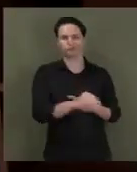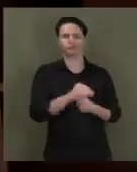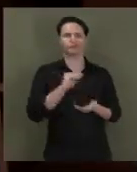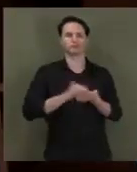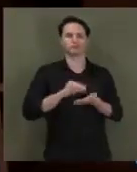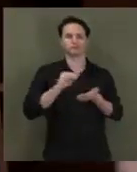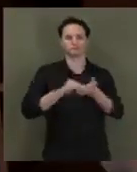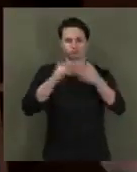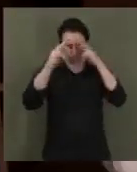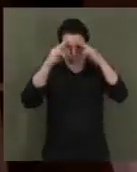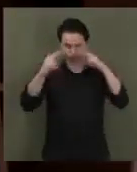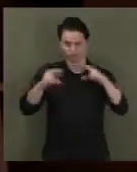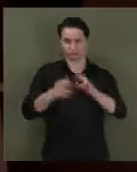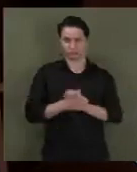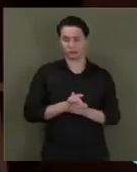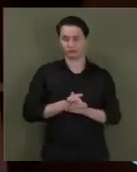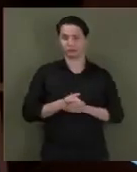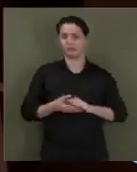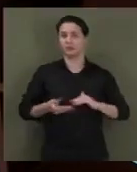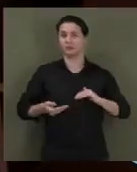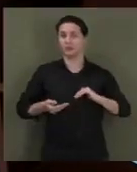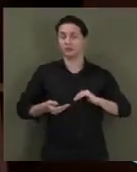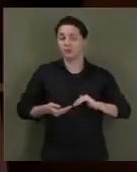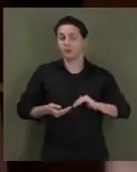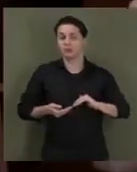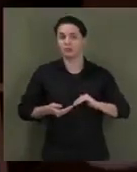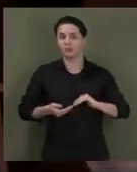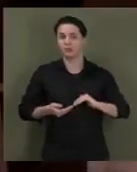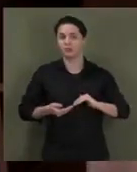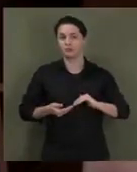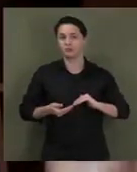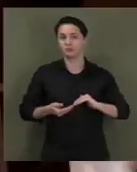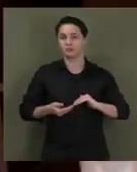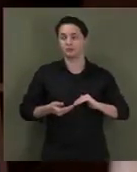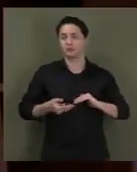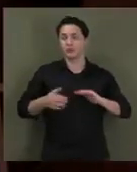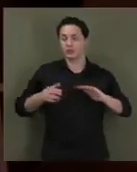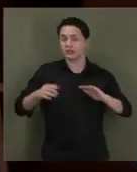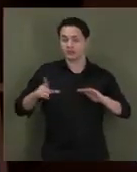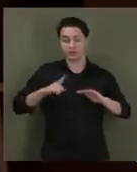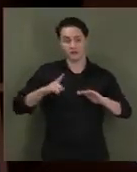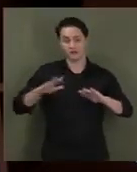desrespeitados e o Congresso Nacional chegou a ser fechado.